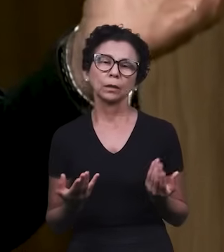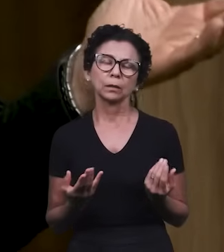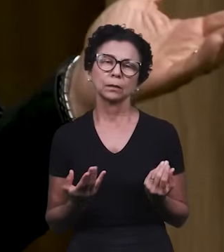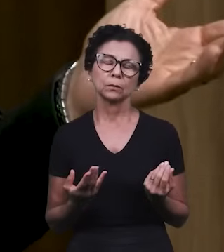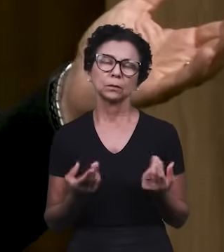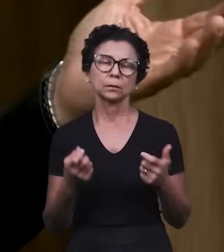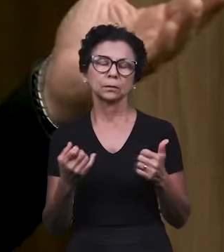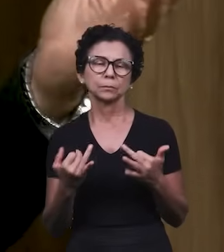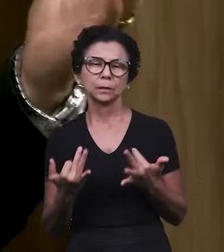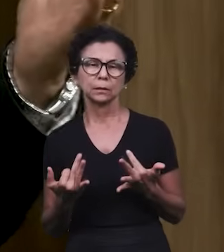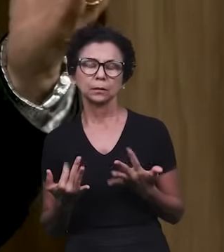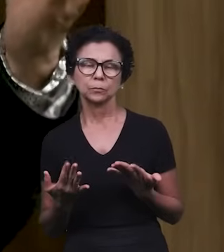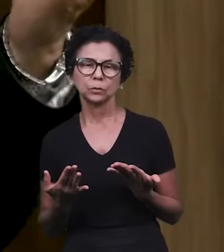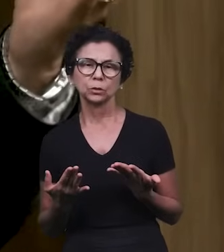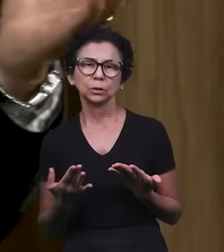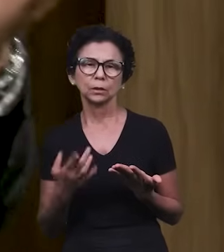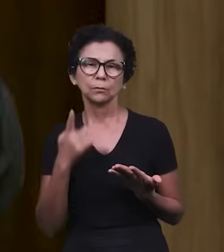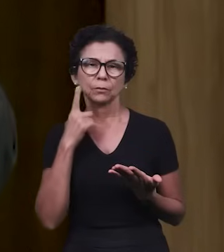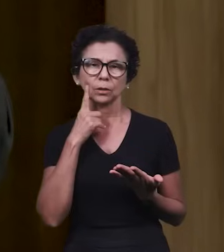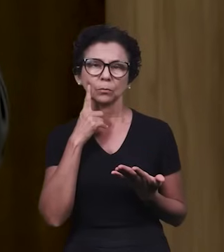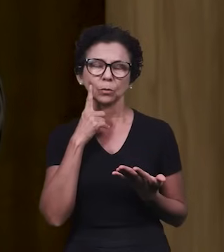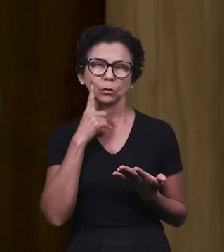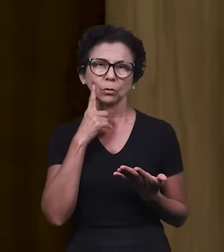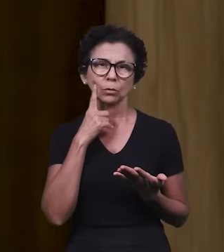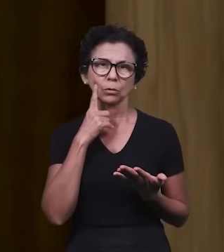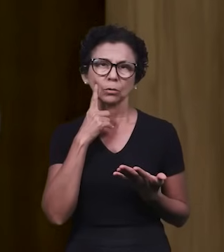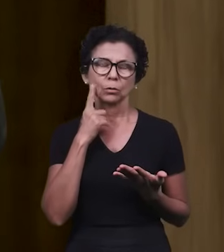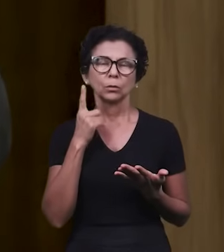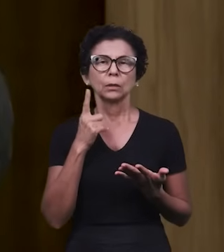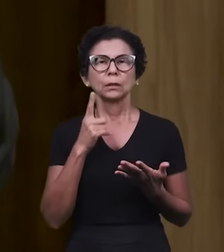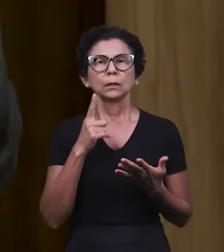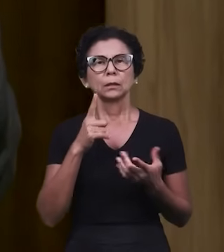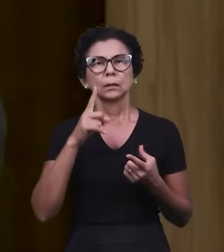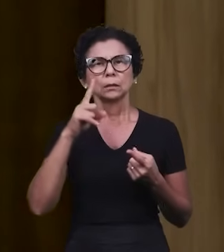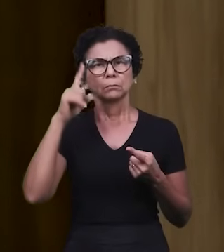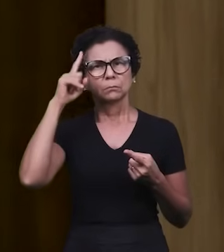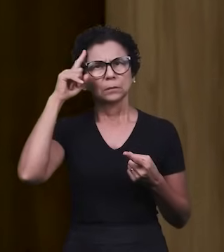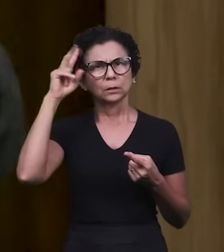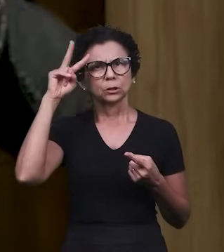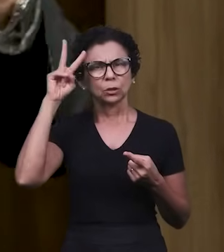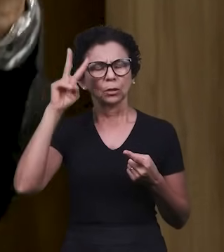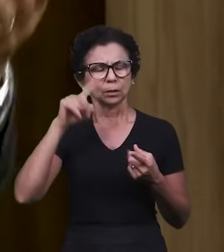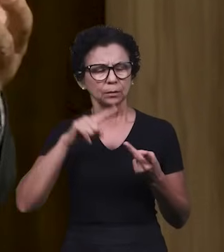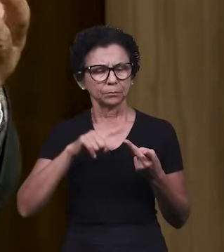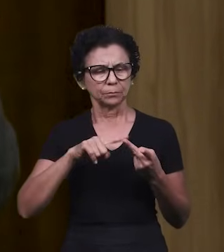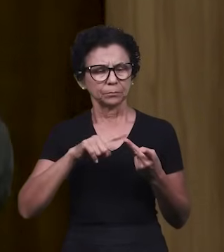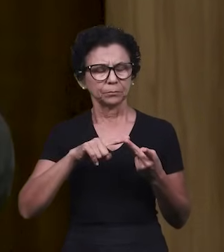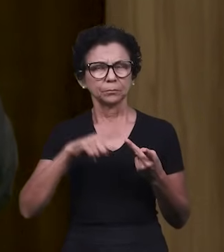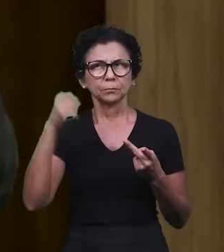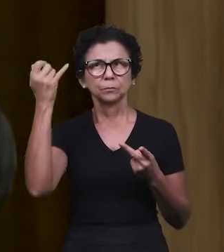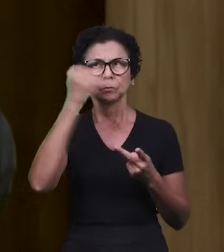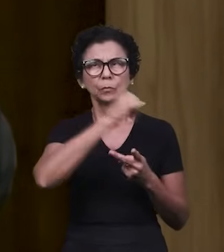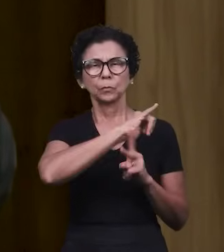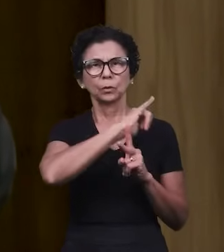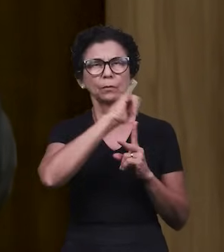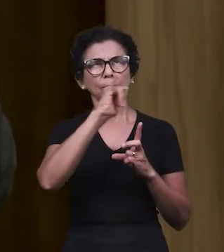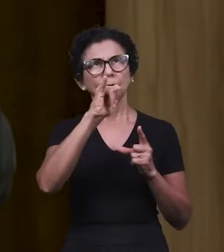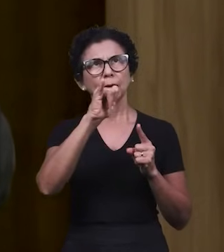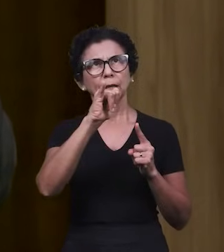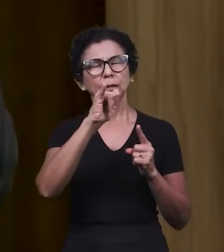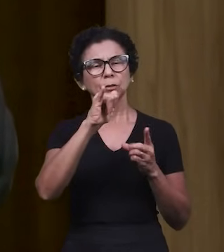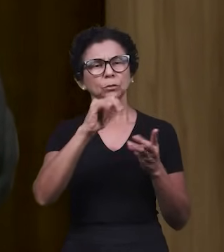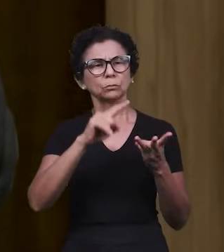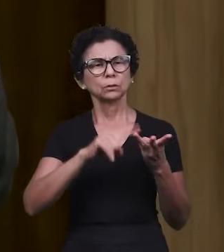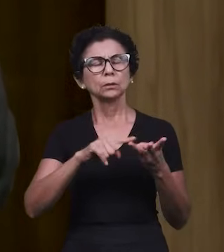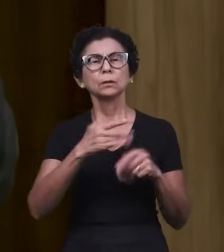nós falamos do aspecto histórico e profético. No aspecto prático, pastor